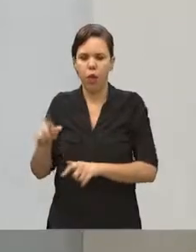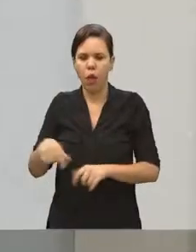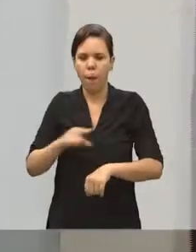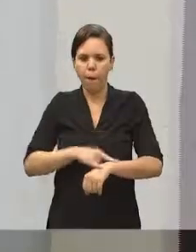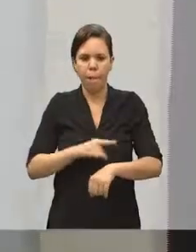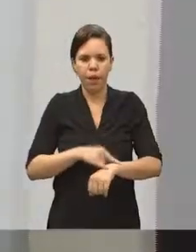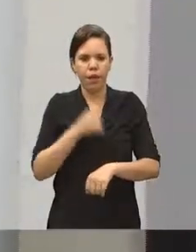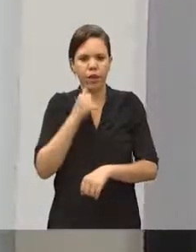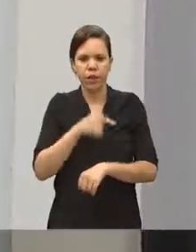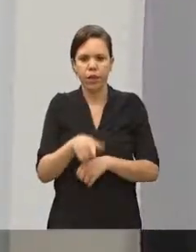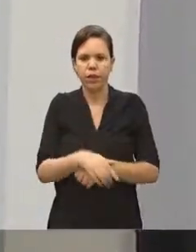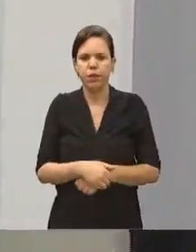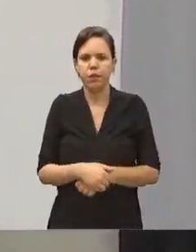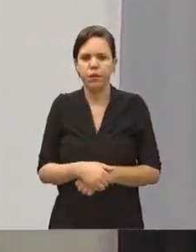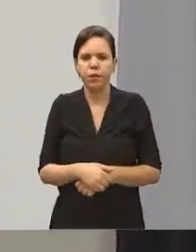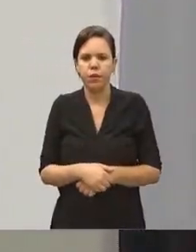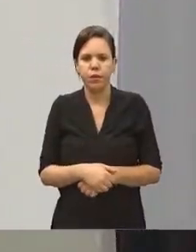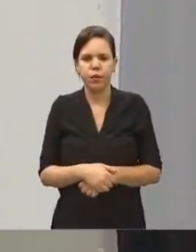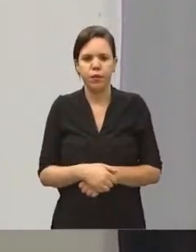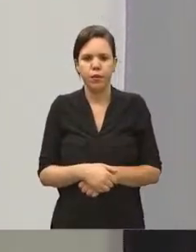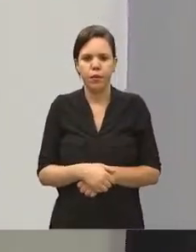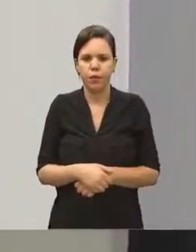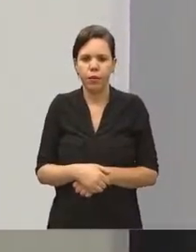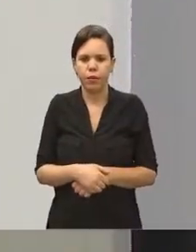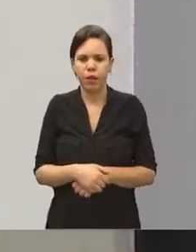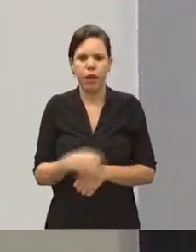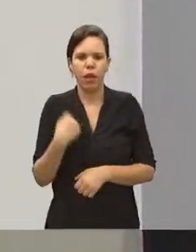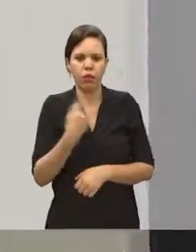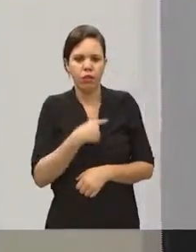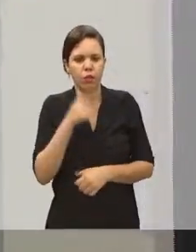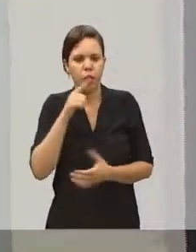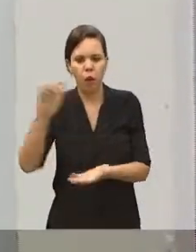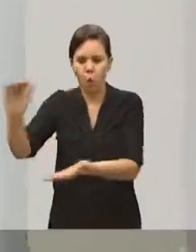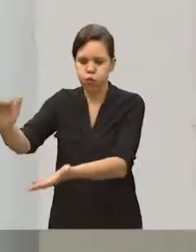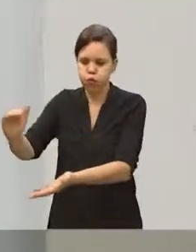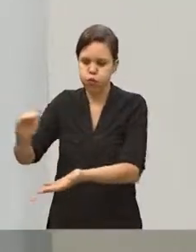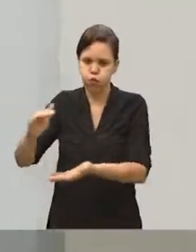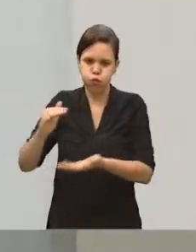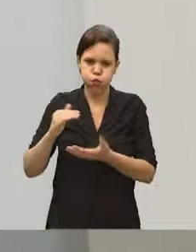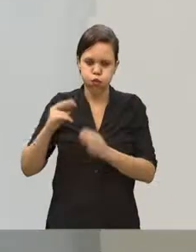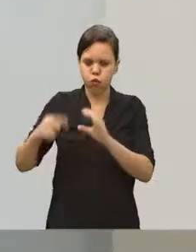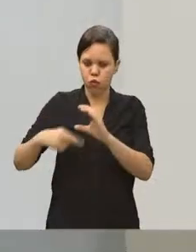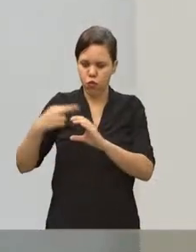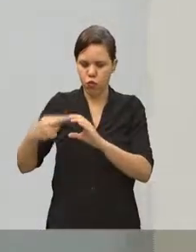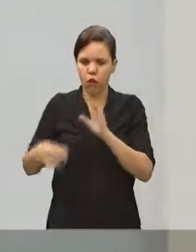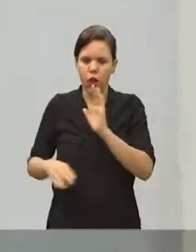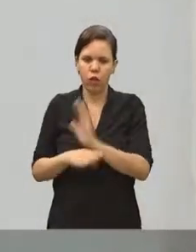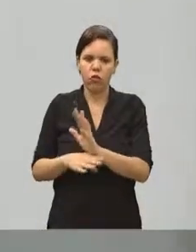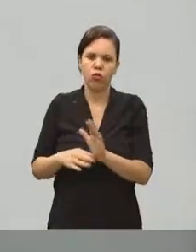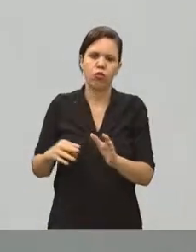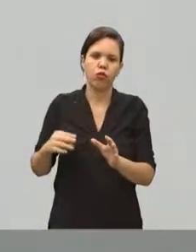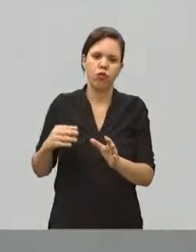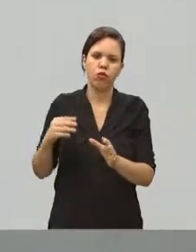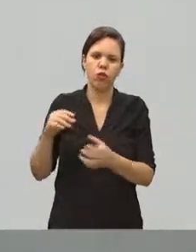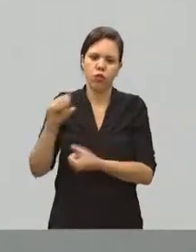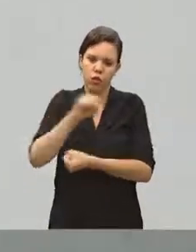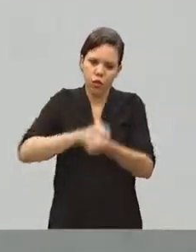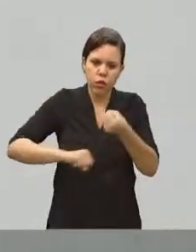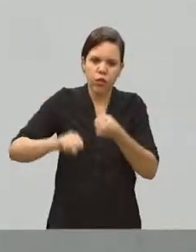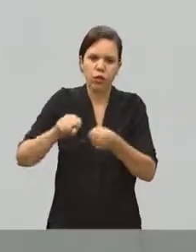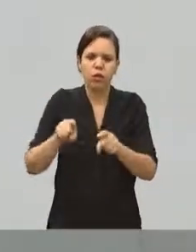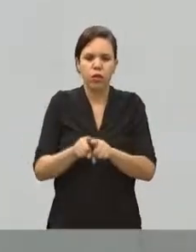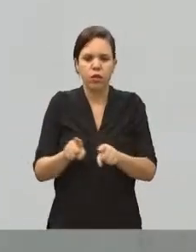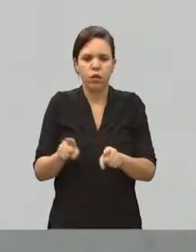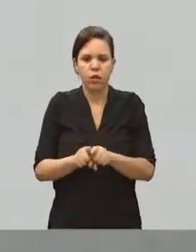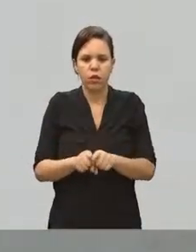feminino? Então, a gente, através da coleta, né, que já é uma atitude sustentável, a gente pegou a